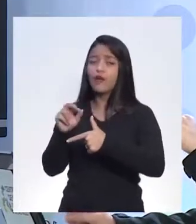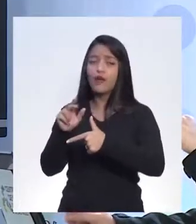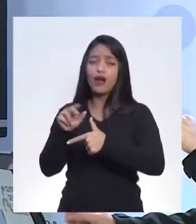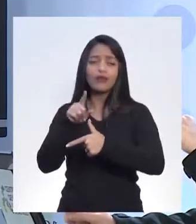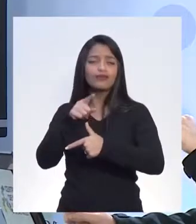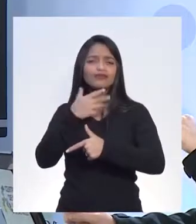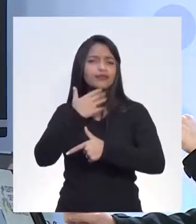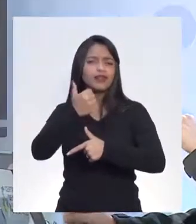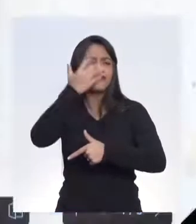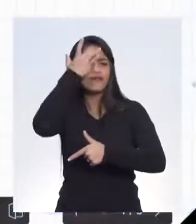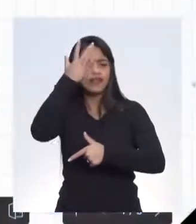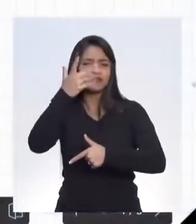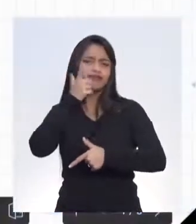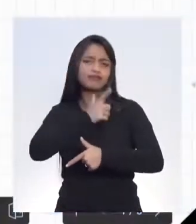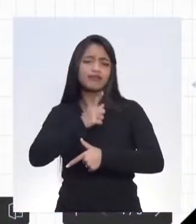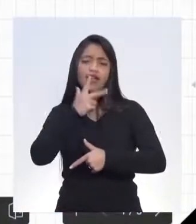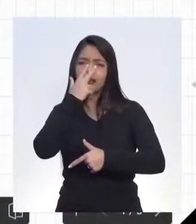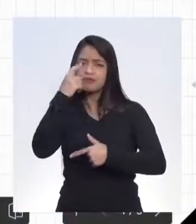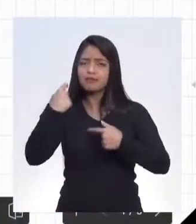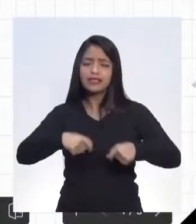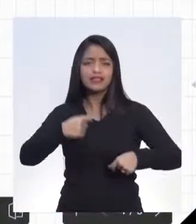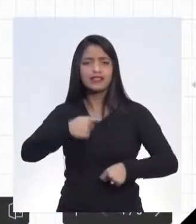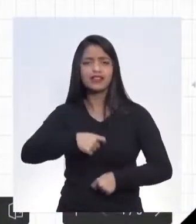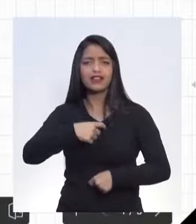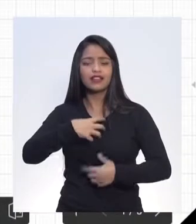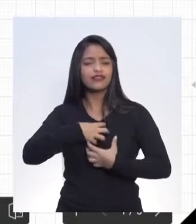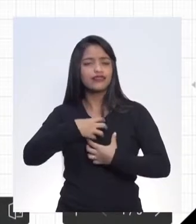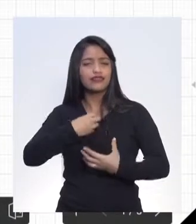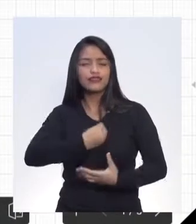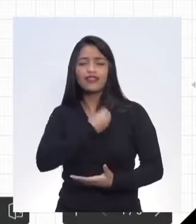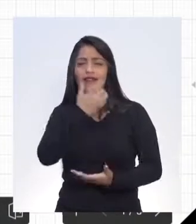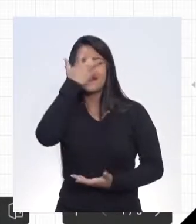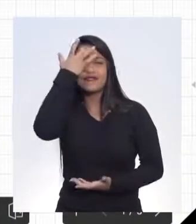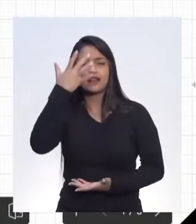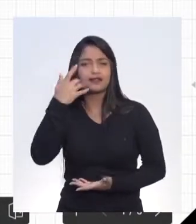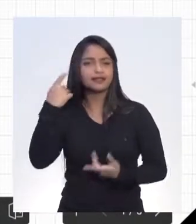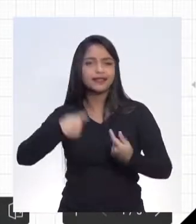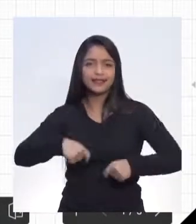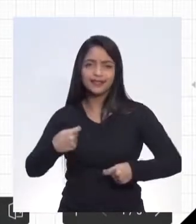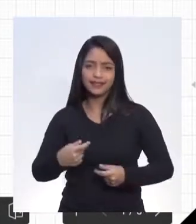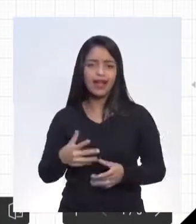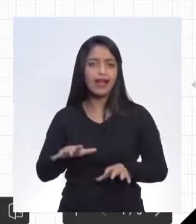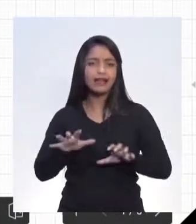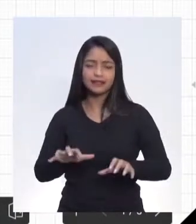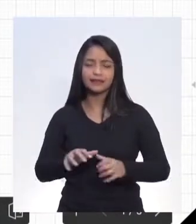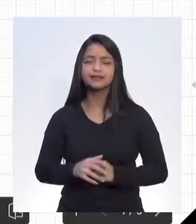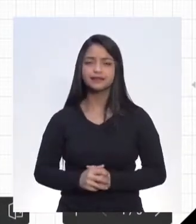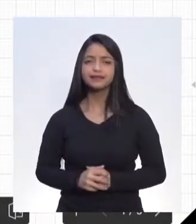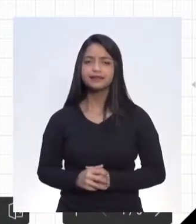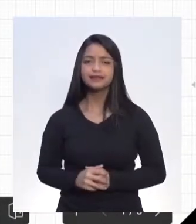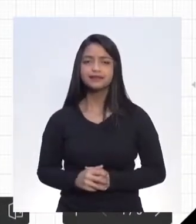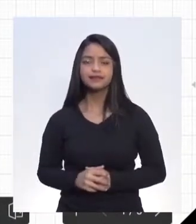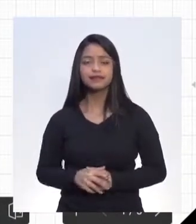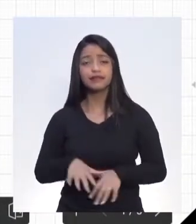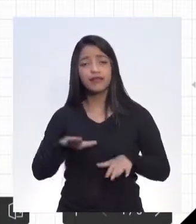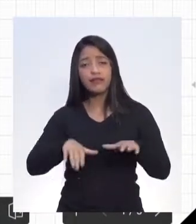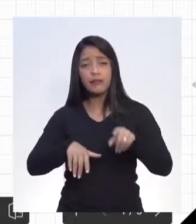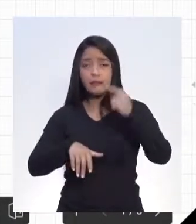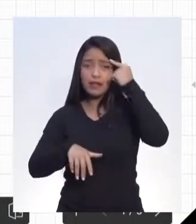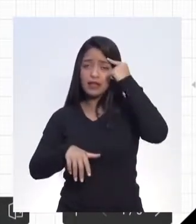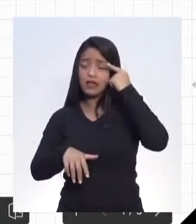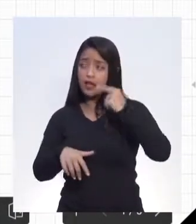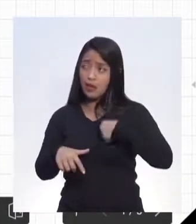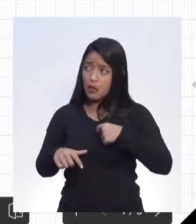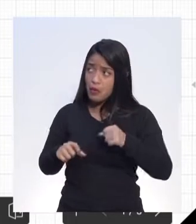né? Acho que a gente tem que ser prático também, tem que ser objetivo. Faz parte, todo o processo. Você vai dizer assim, professor, posso